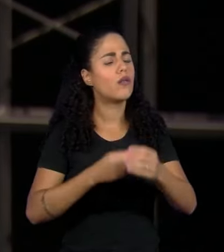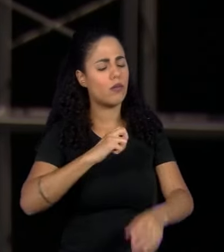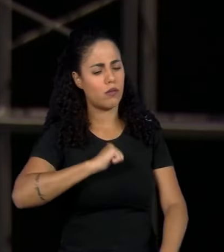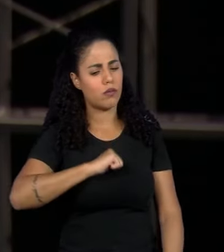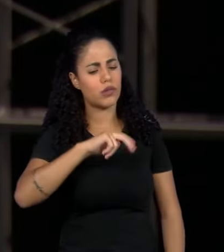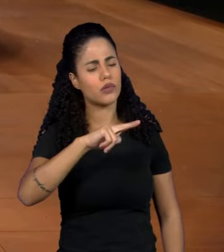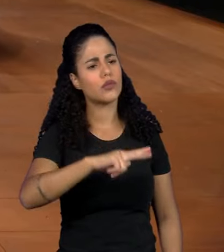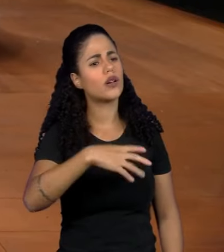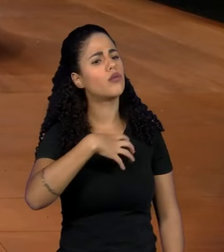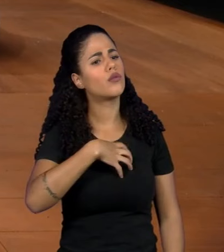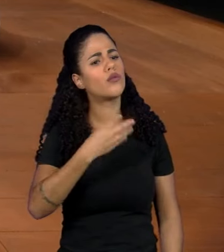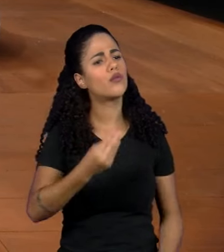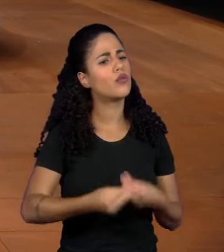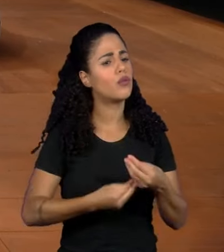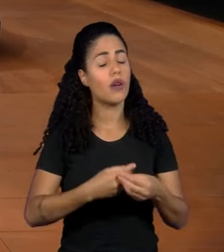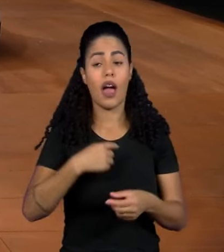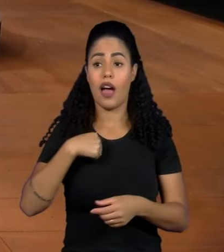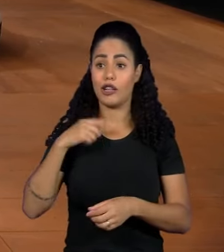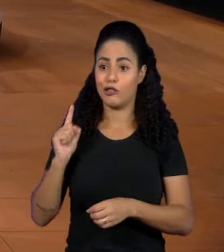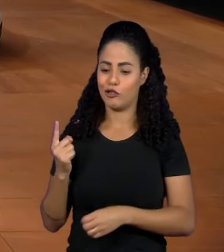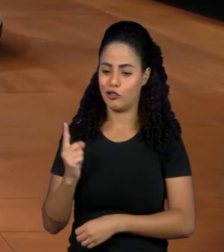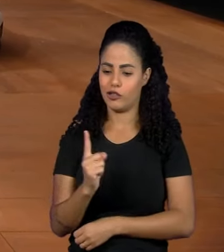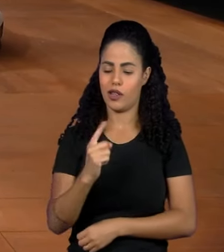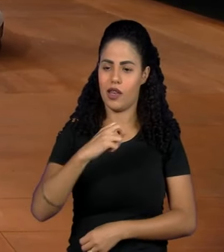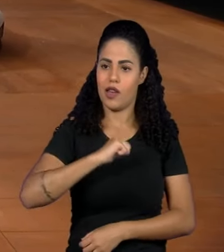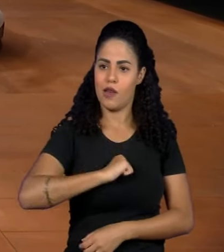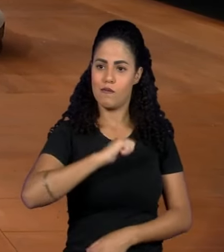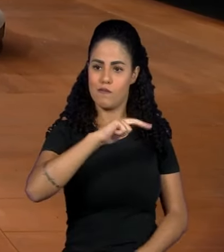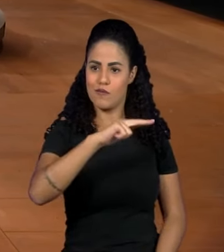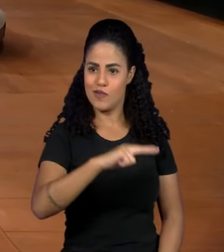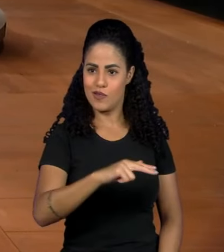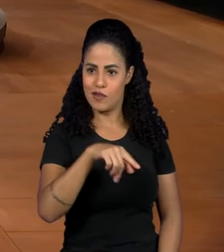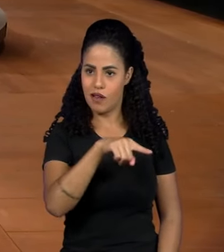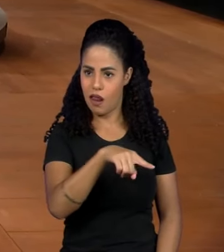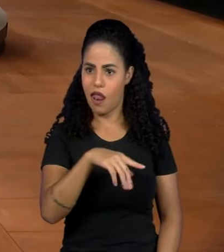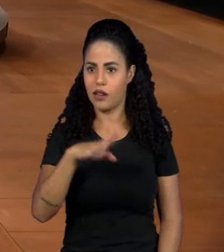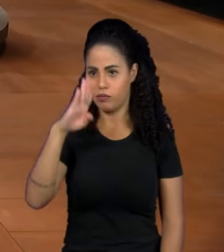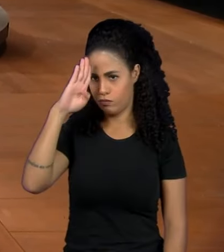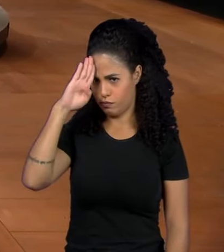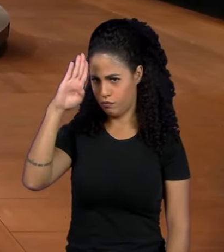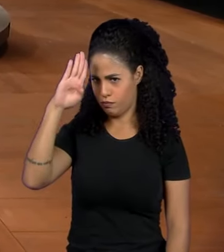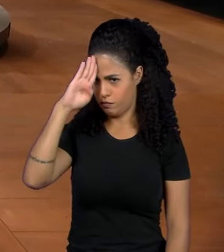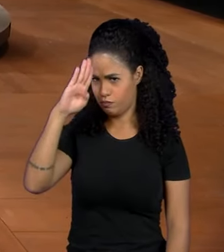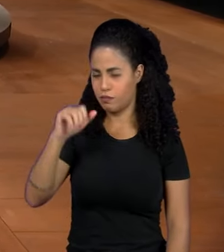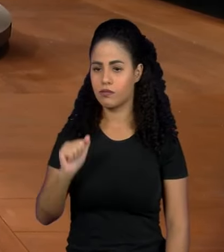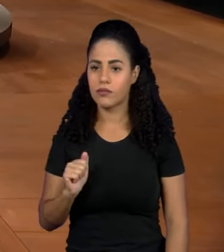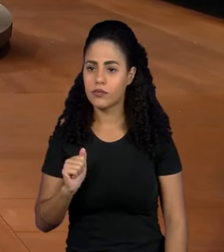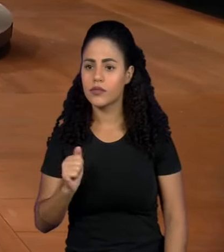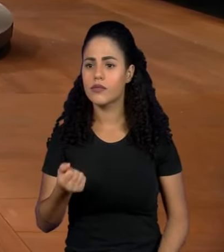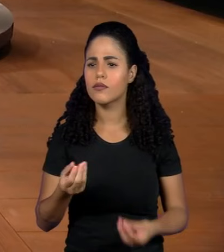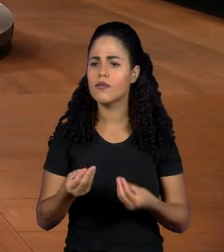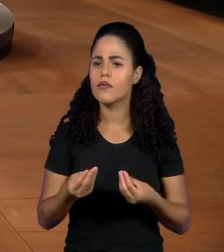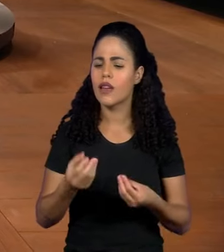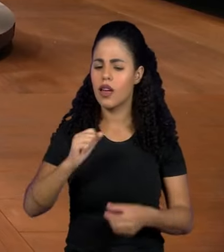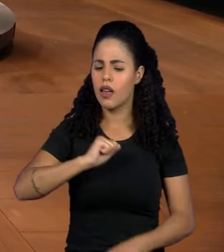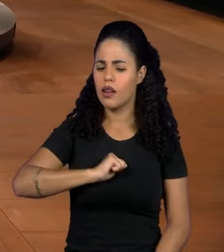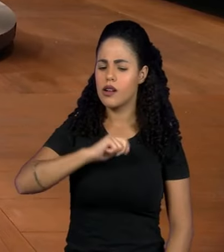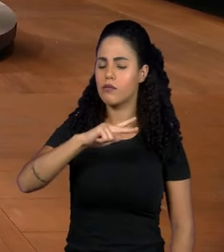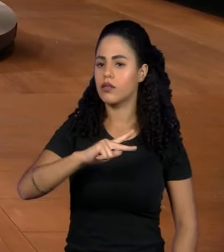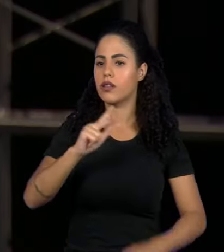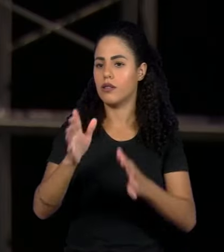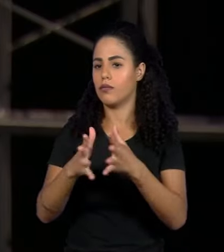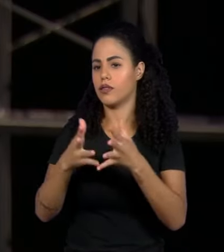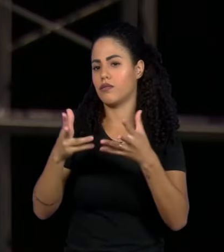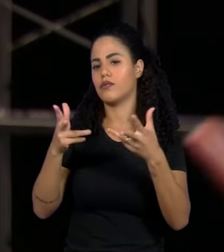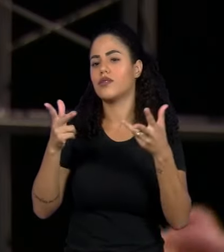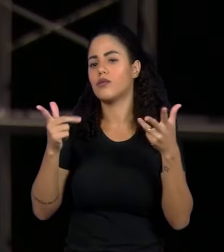quando Aí chegou eu lá? cheguei em Portugal depois que o Spíndola, que era o general reacionário, tinha saído. Foi um Portugal maravilhoso. Aí eu